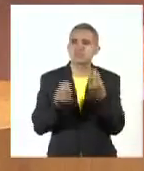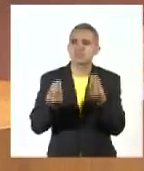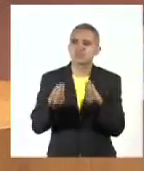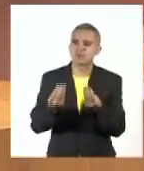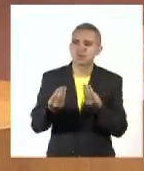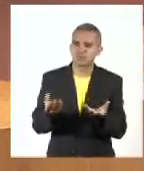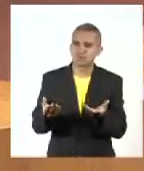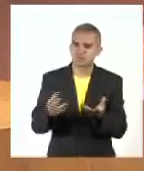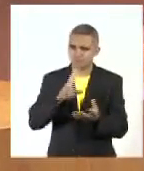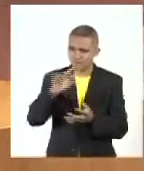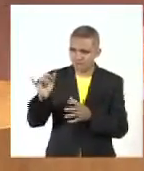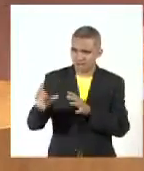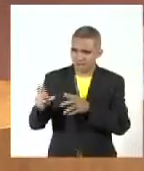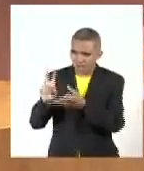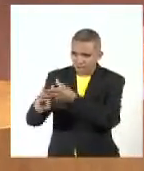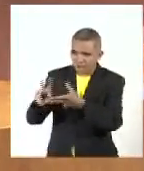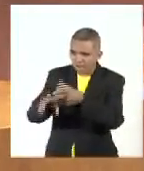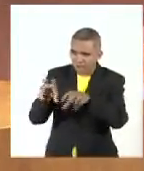todos os agiotas?